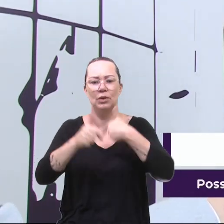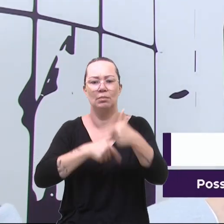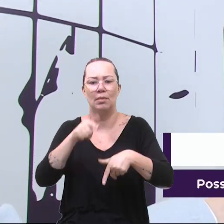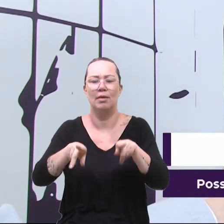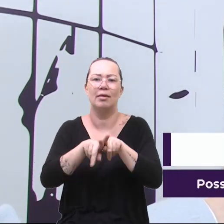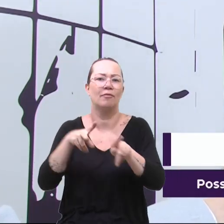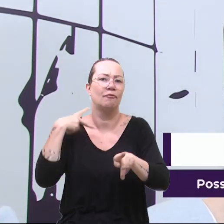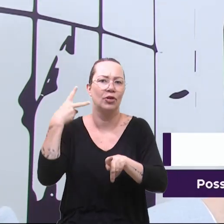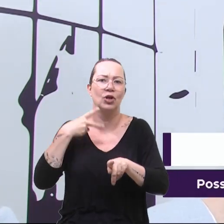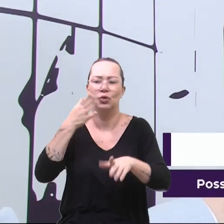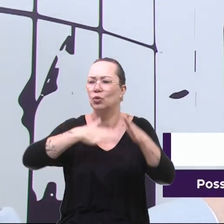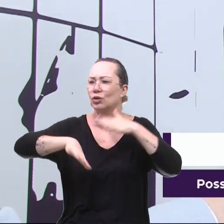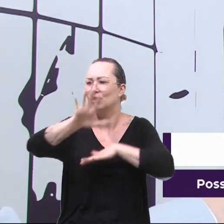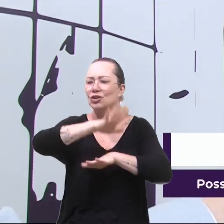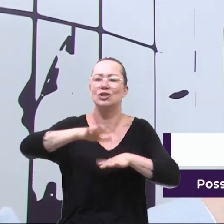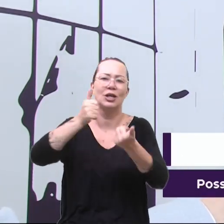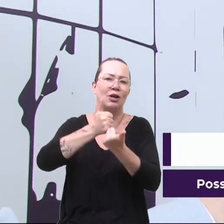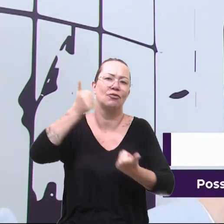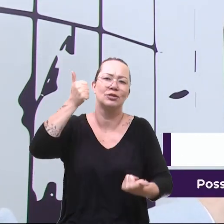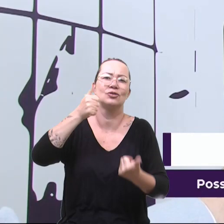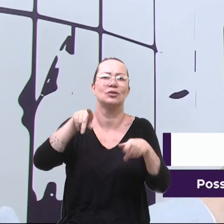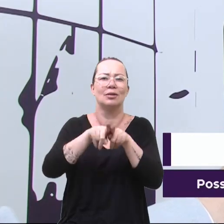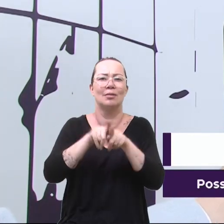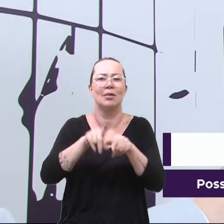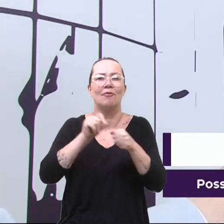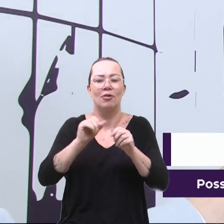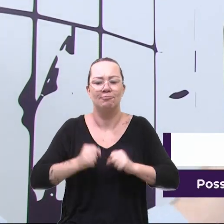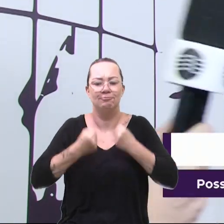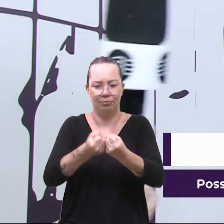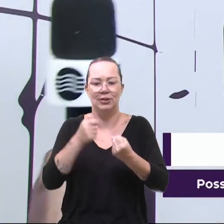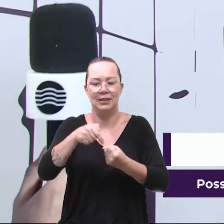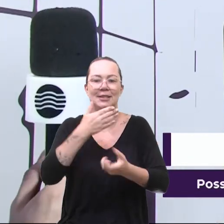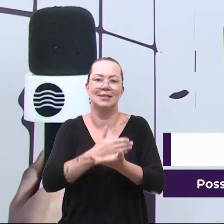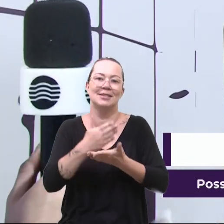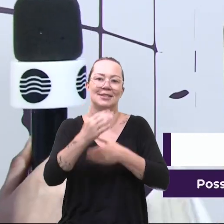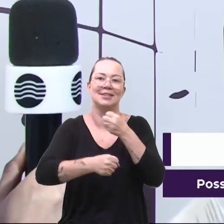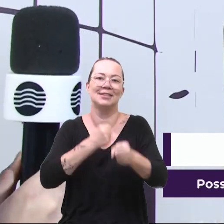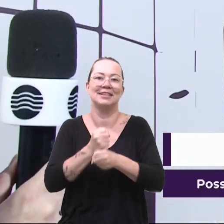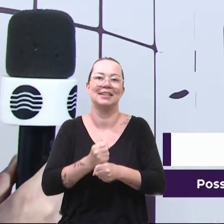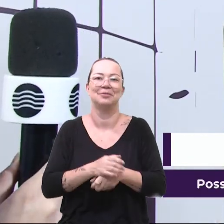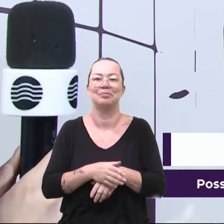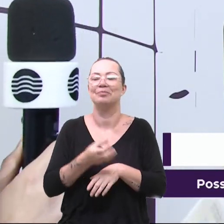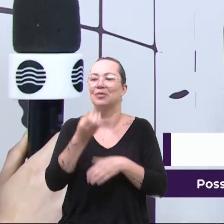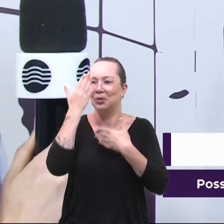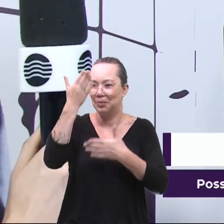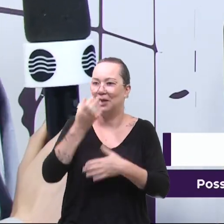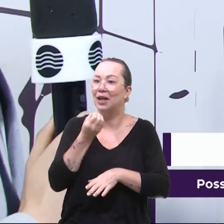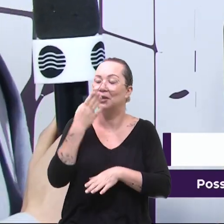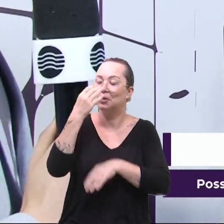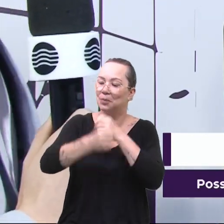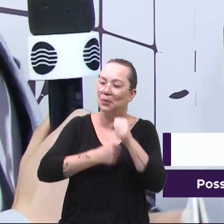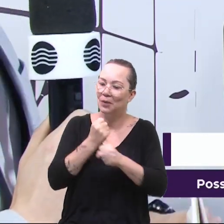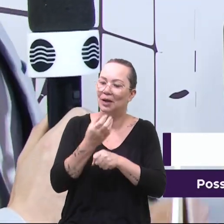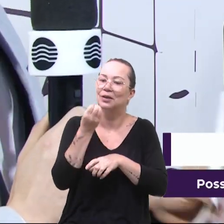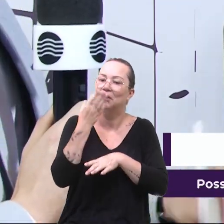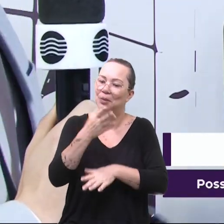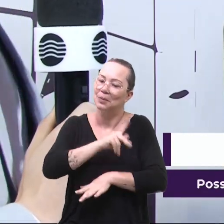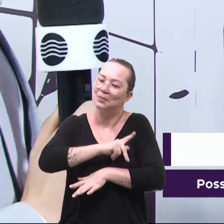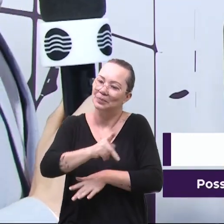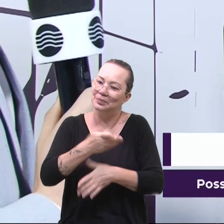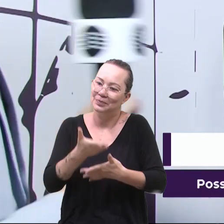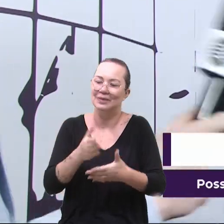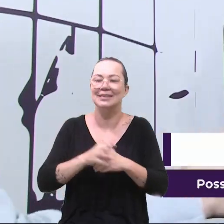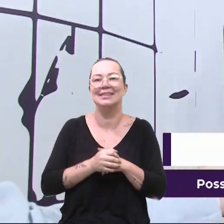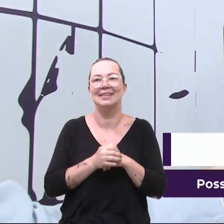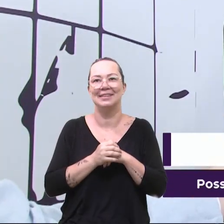isso que a gente quer fazer com bastante força desde o iníciozinho desse ano. Obrigado, vereador. Um bom ano para a senhora, um bom mandato à frente da segunda maior